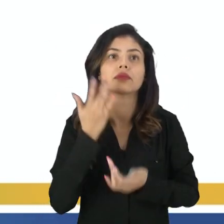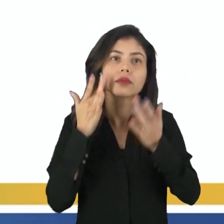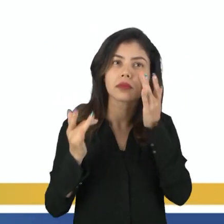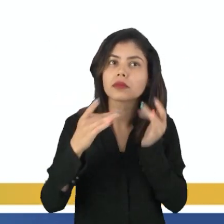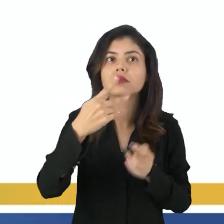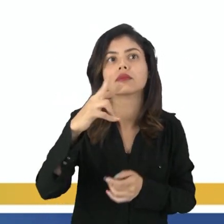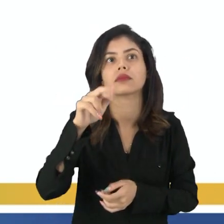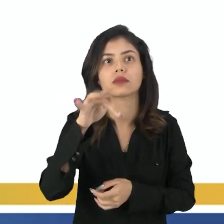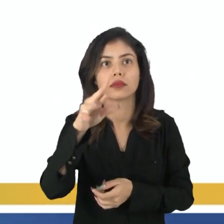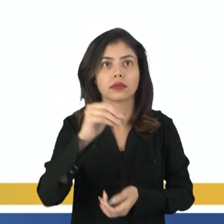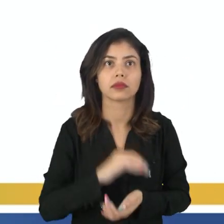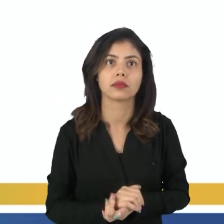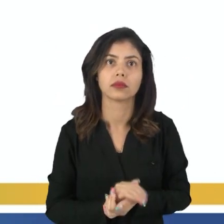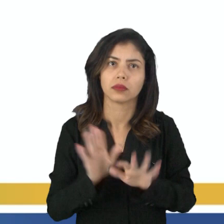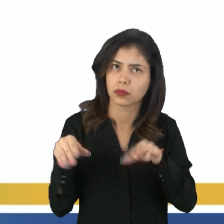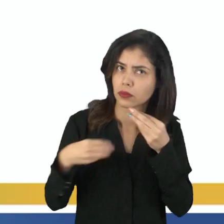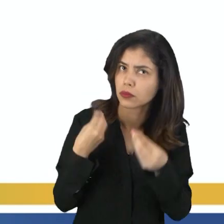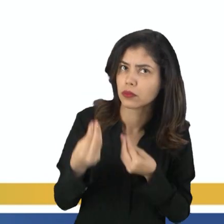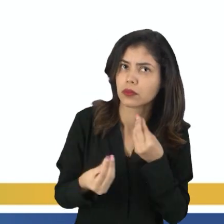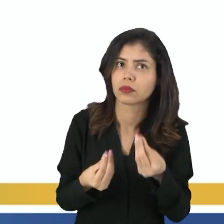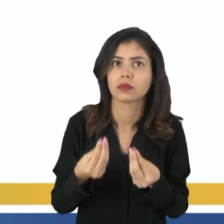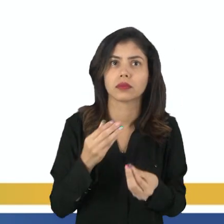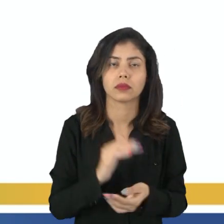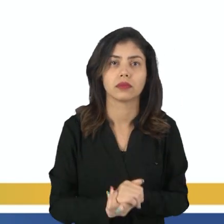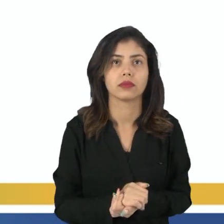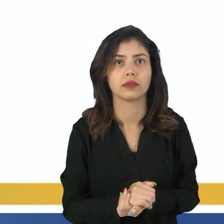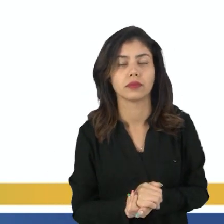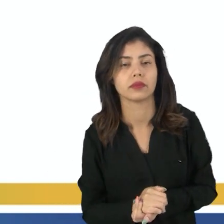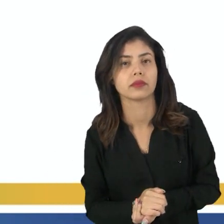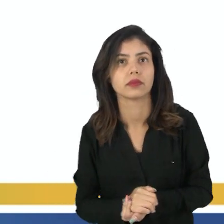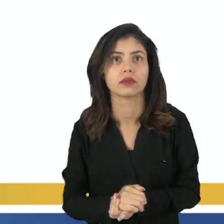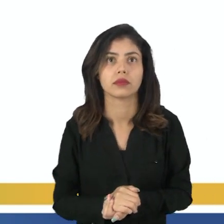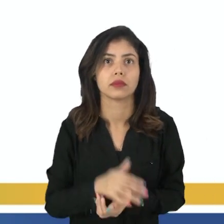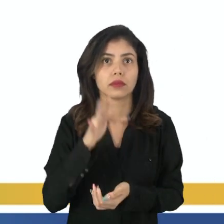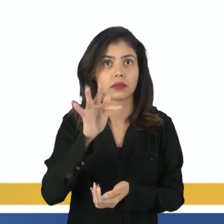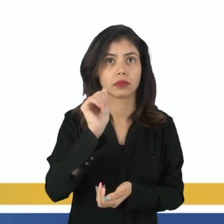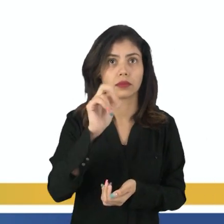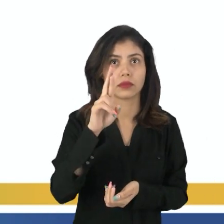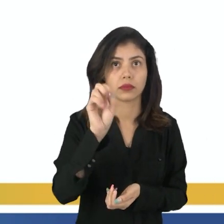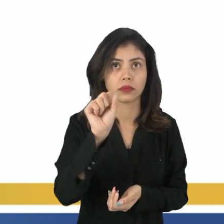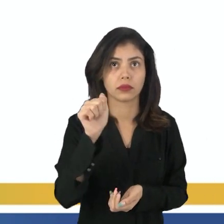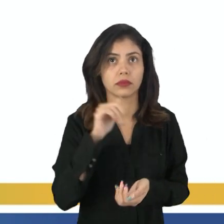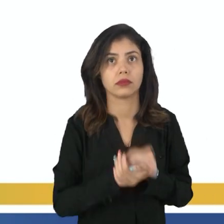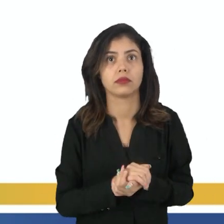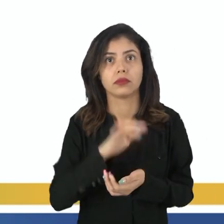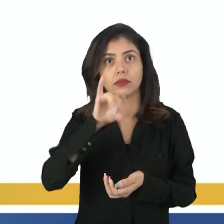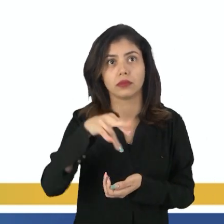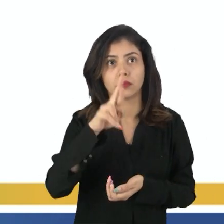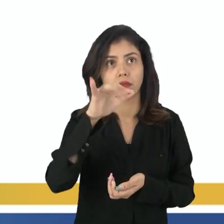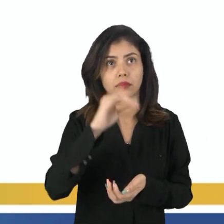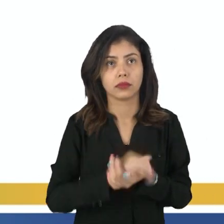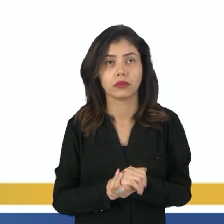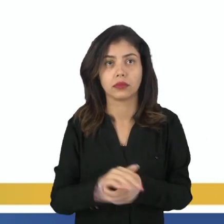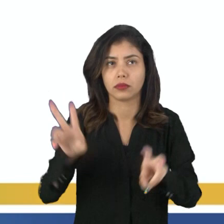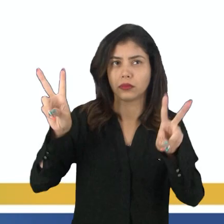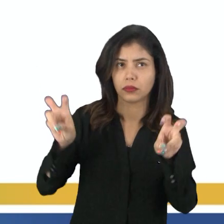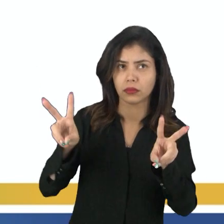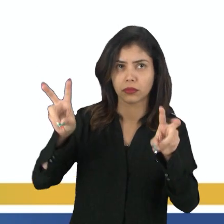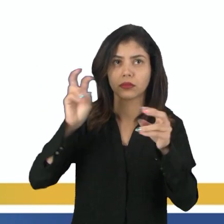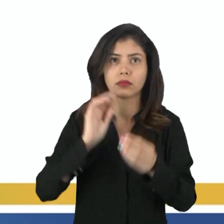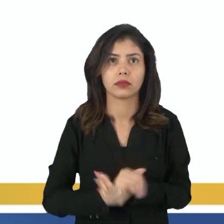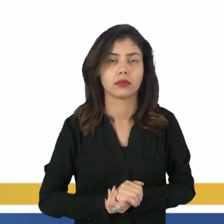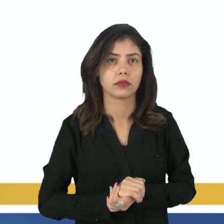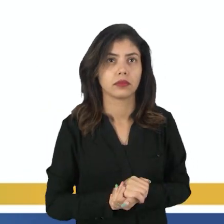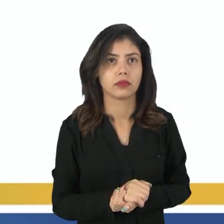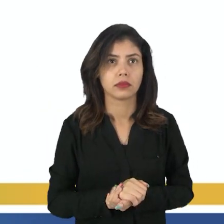nós temos o teatro profano, tá? Tal qual as faças e os jograis, né? Os